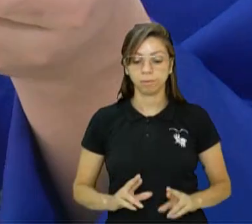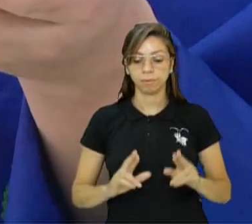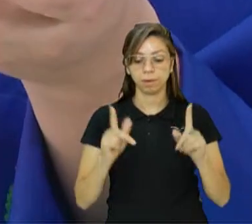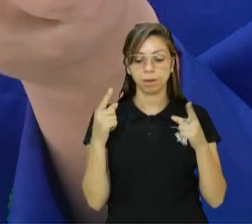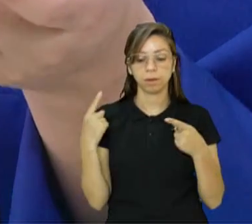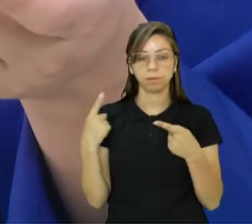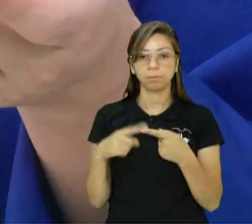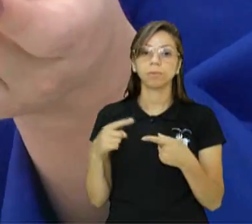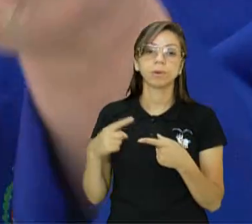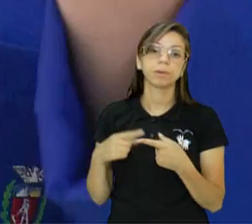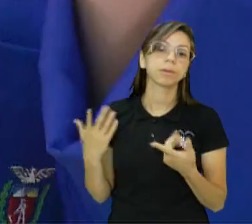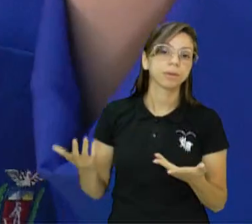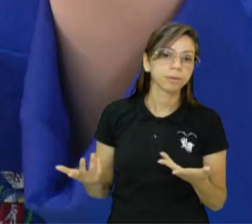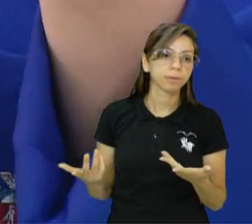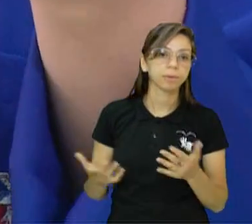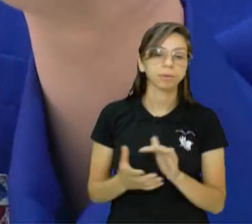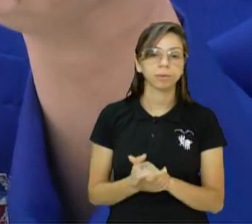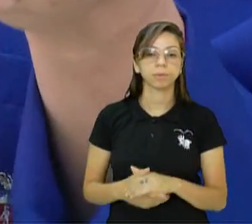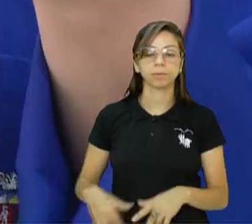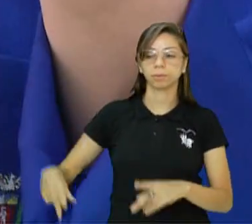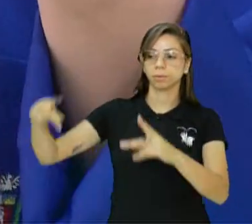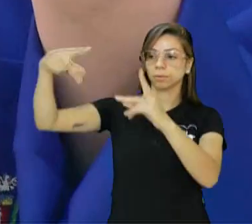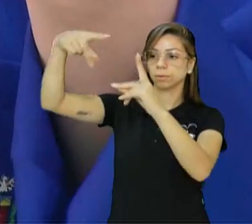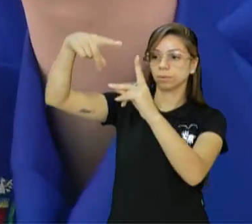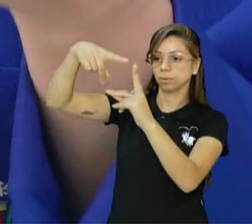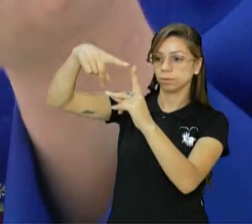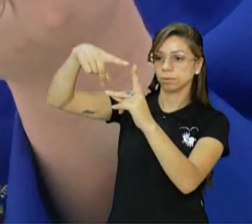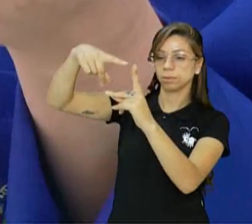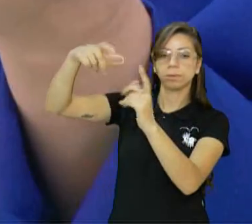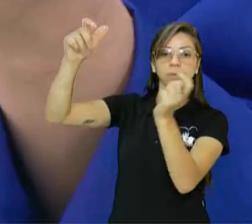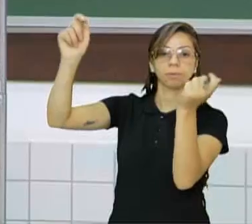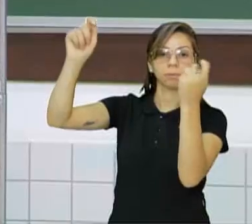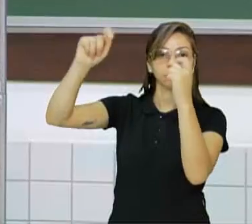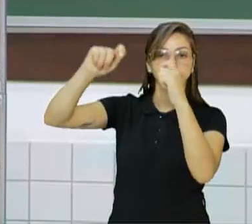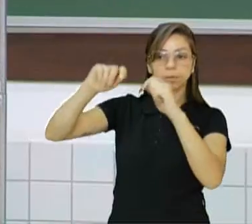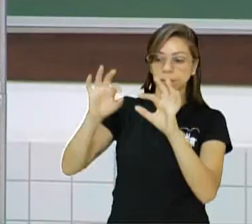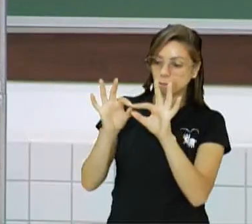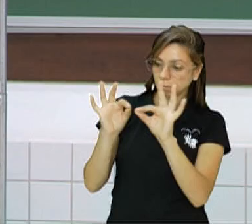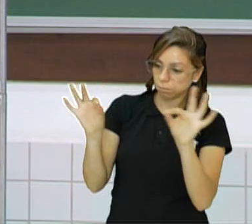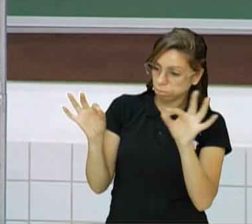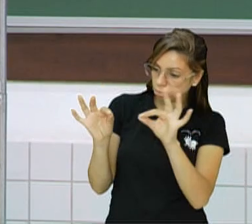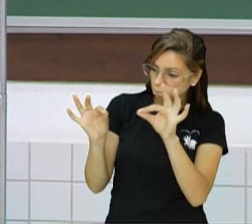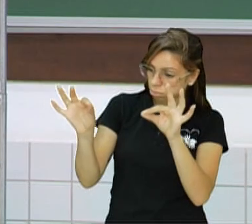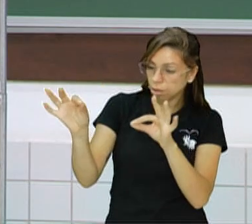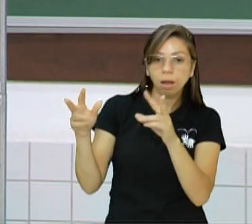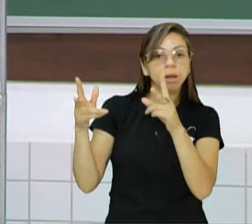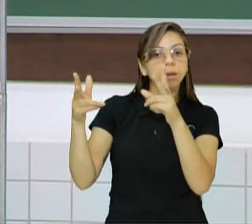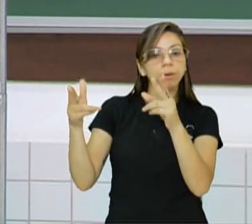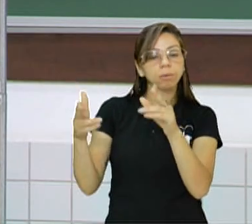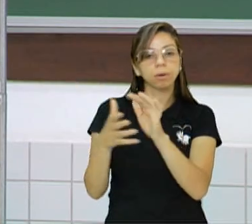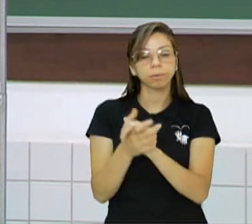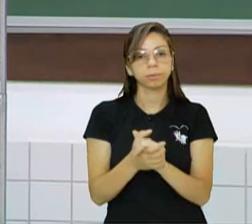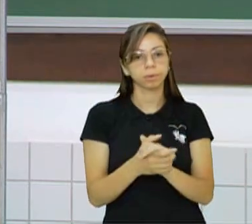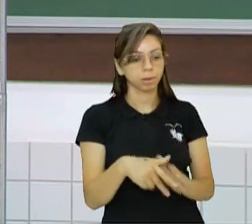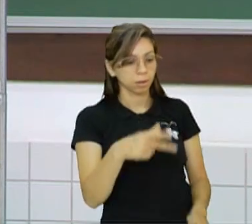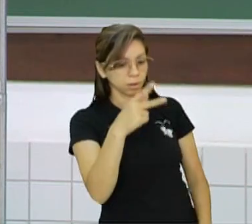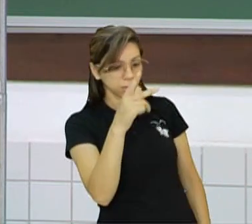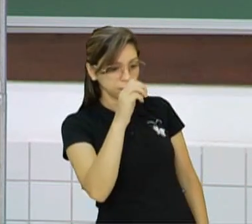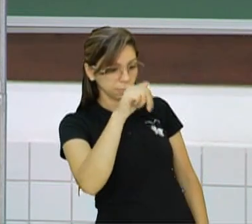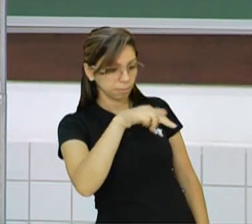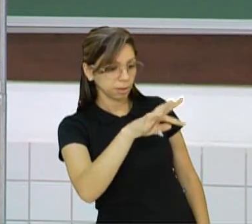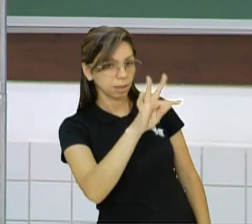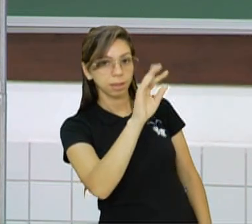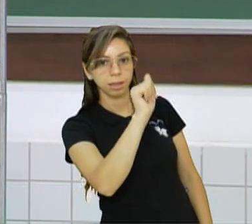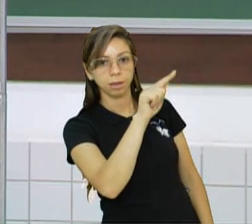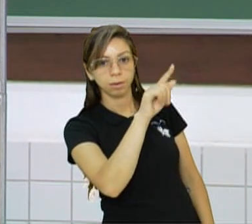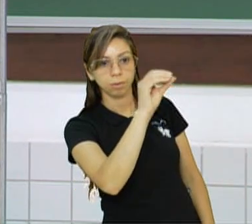quê? Porque o quadrado tem que ter todos os lados iguais e o pentágono, prisma